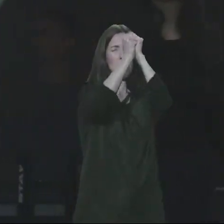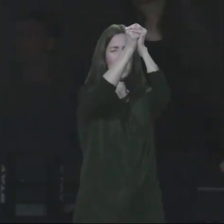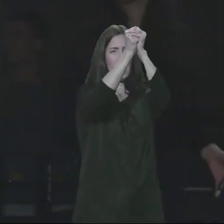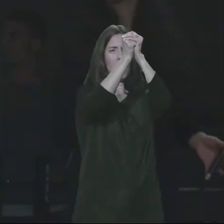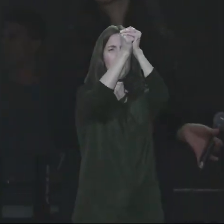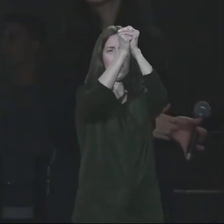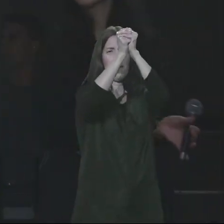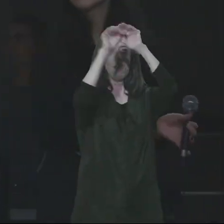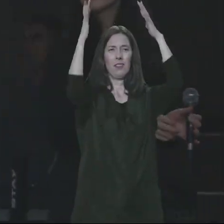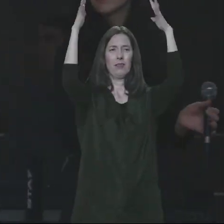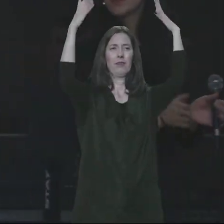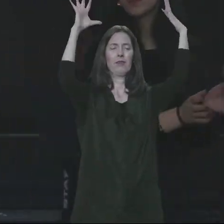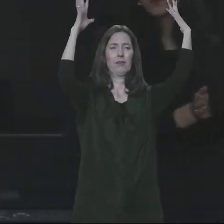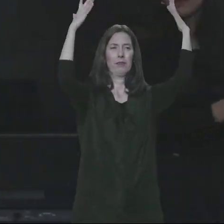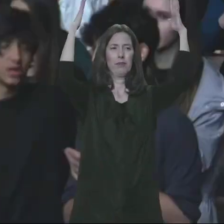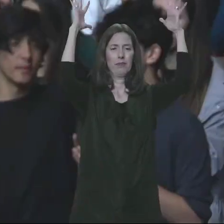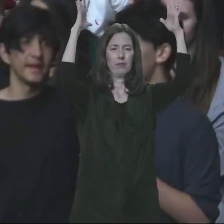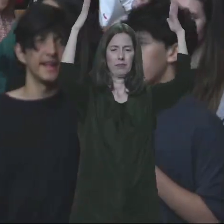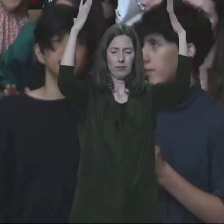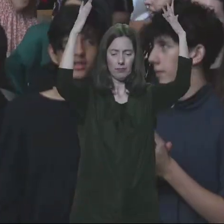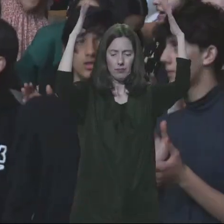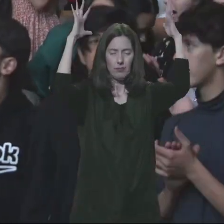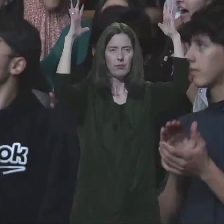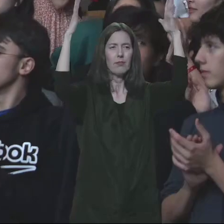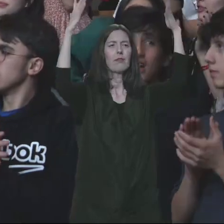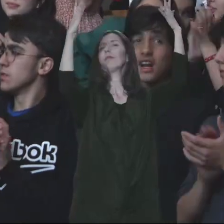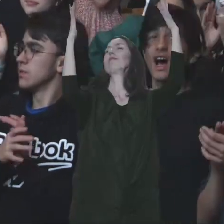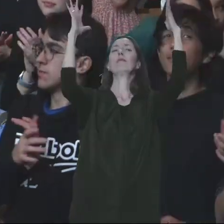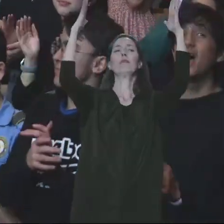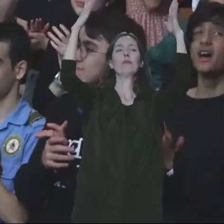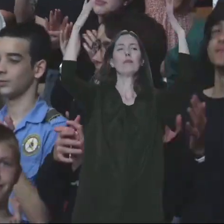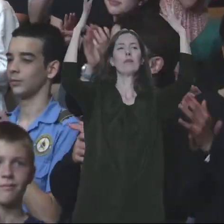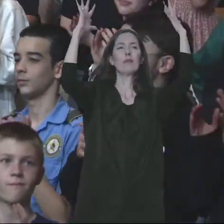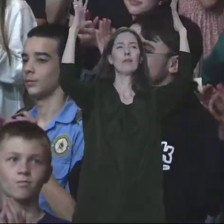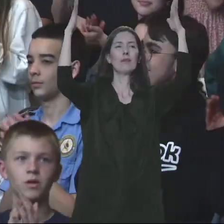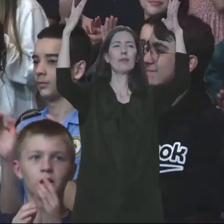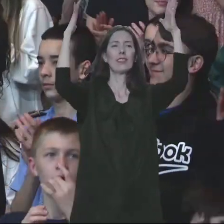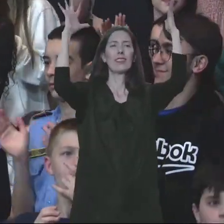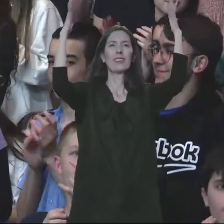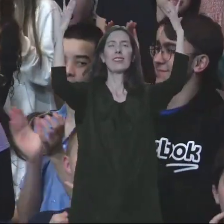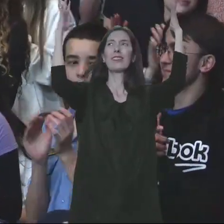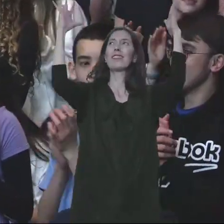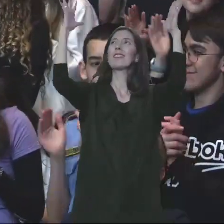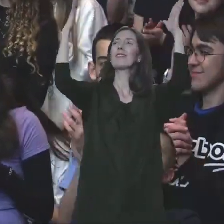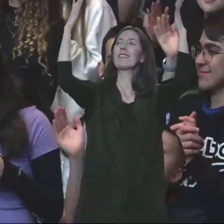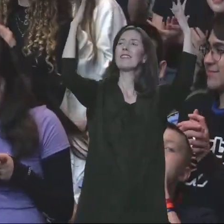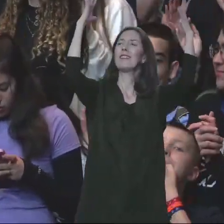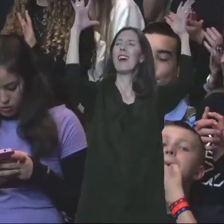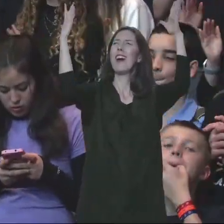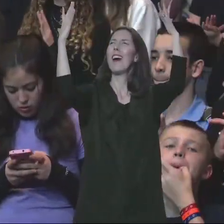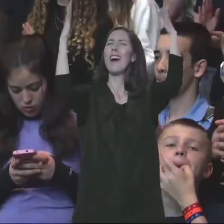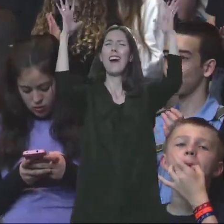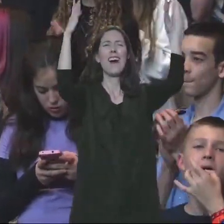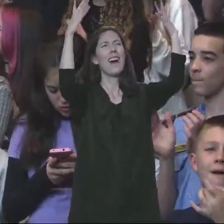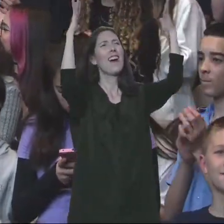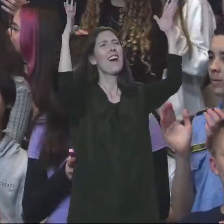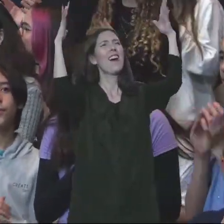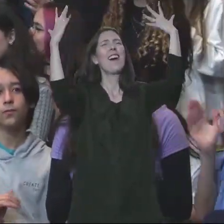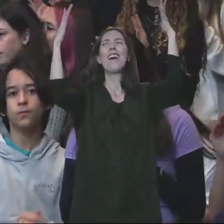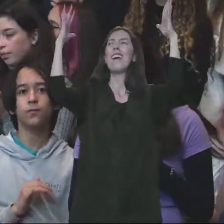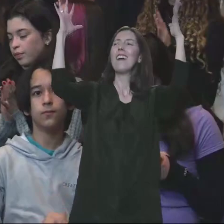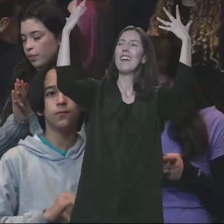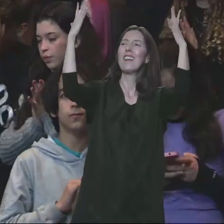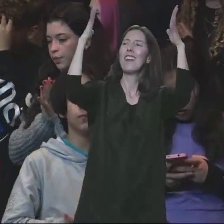amém. Você pode aplaudir ao Senhor bem alto, bem forte, mais alto. Aleluia. Deus é bom.